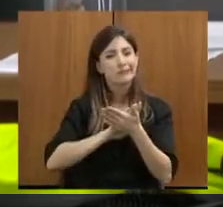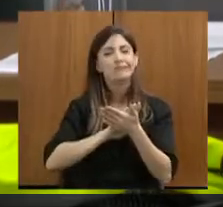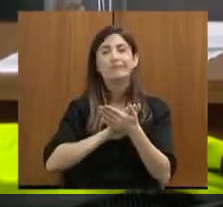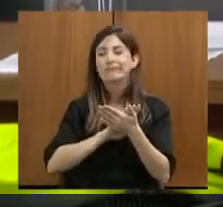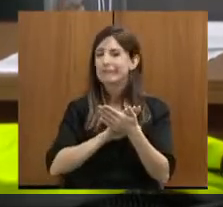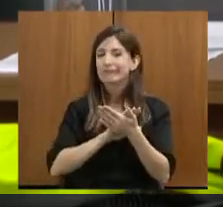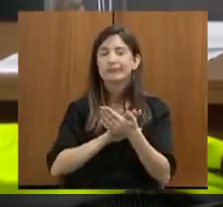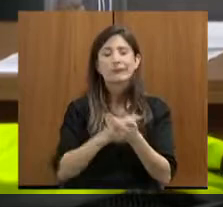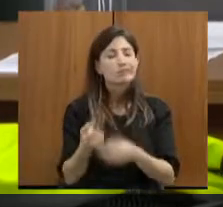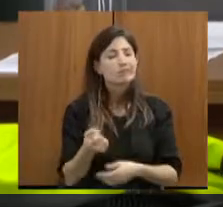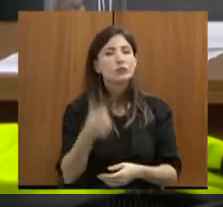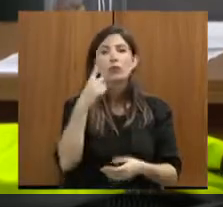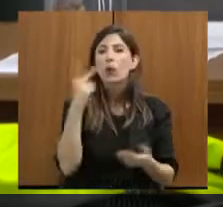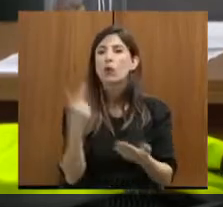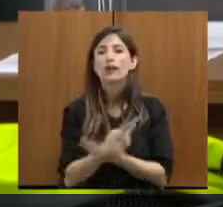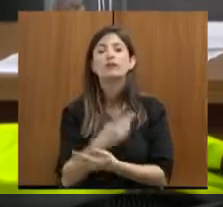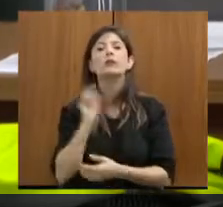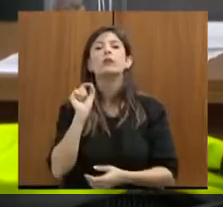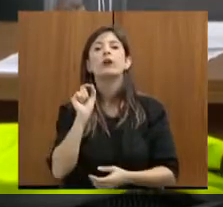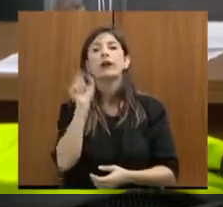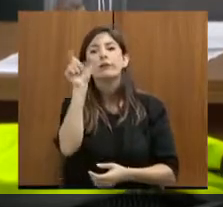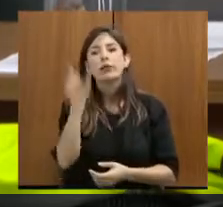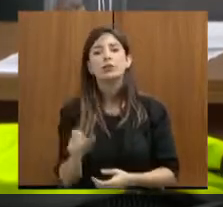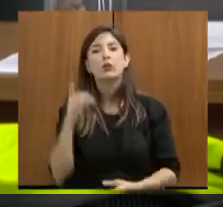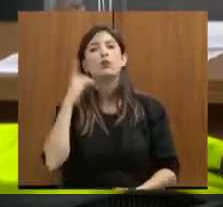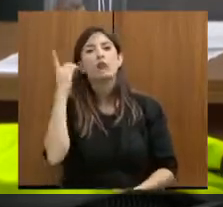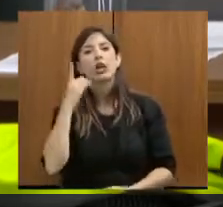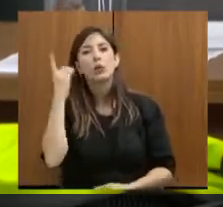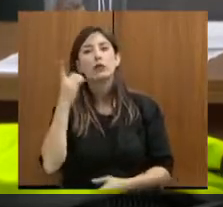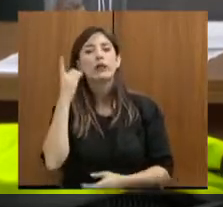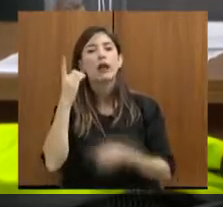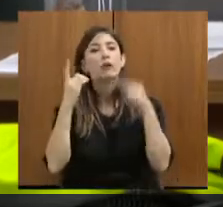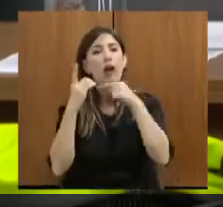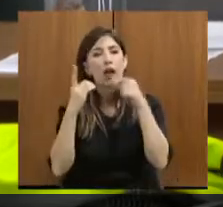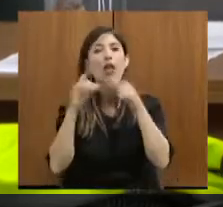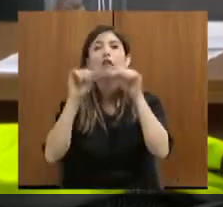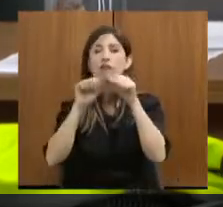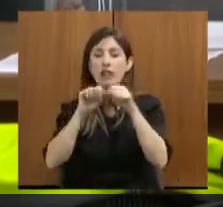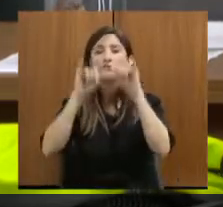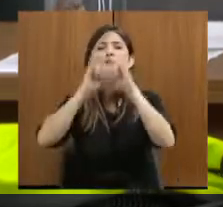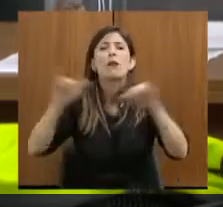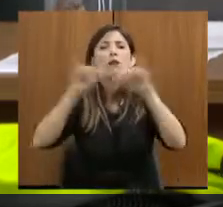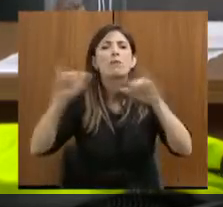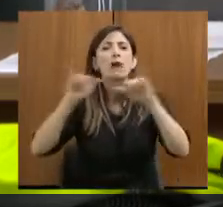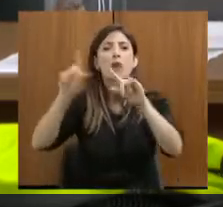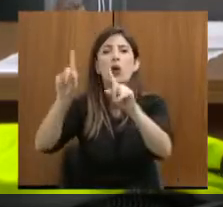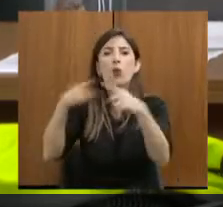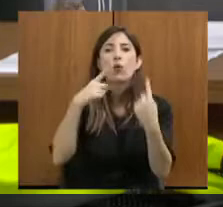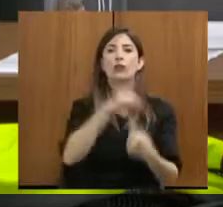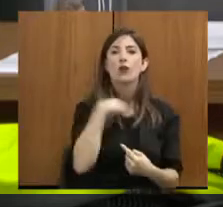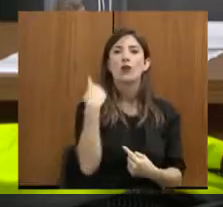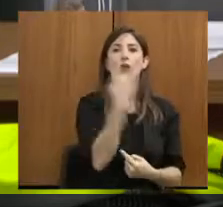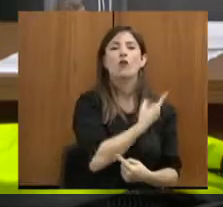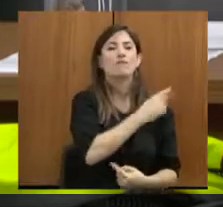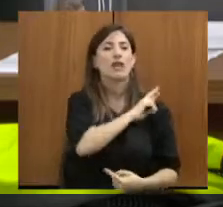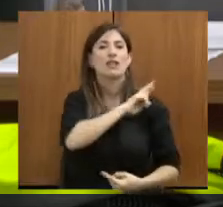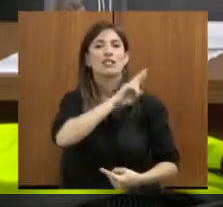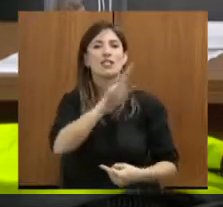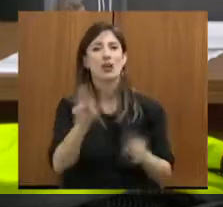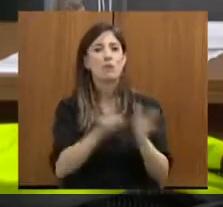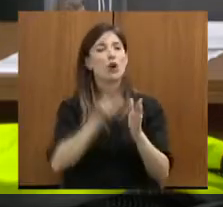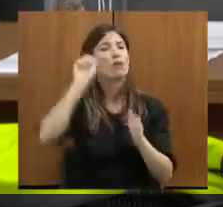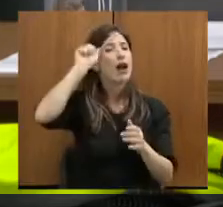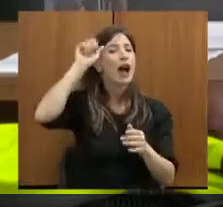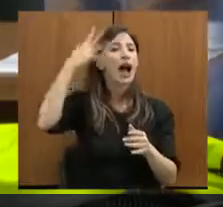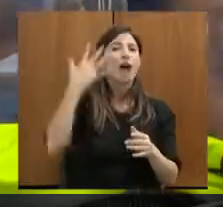divulgando essa essa atrocidade aí contra a gente Eu também queria falar